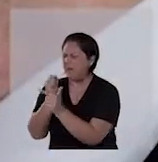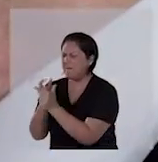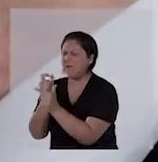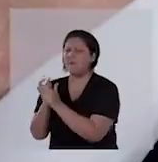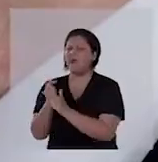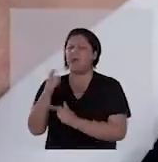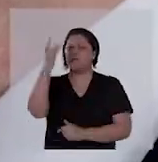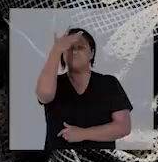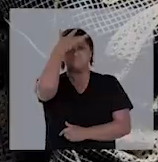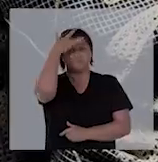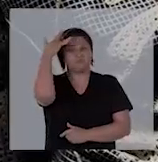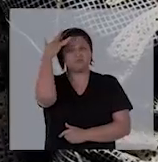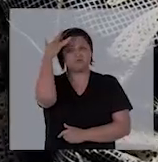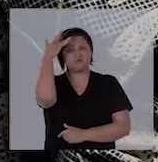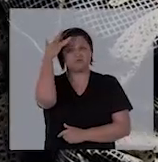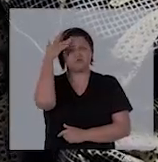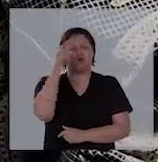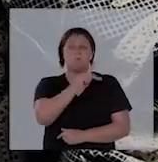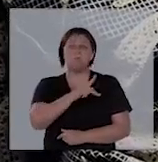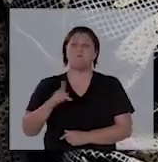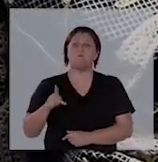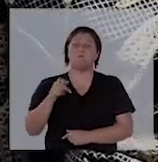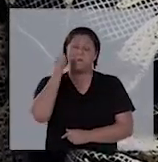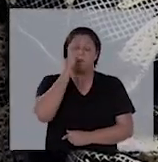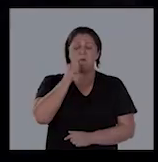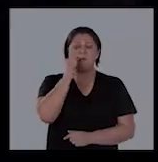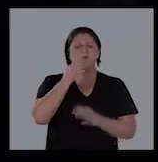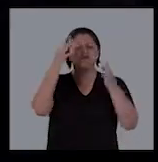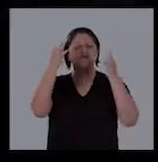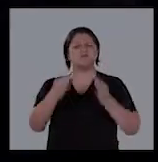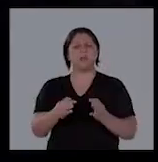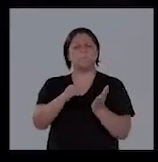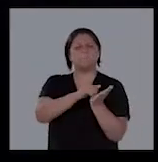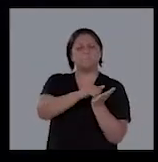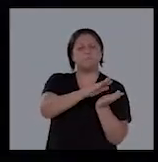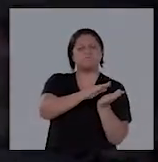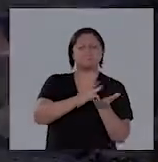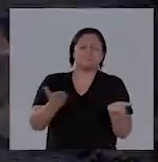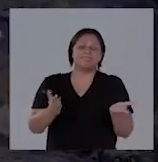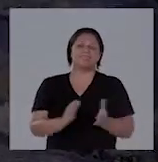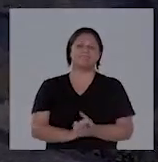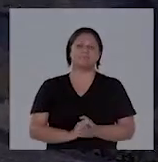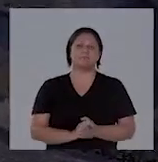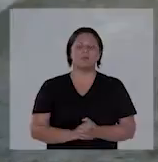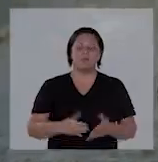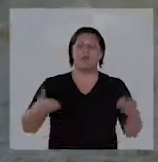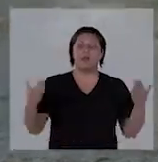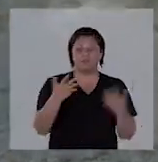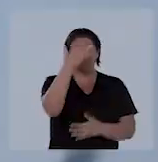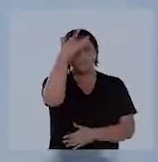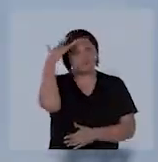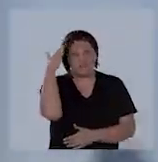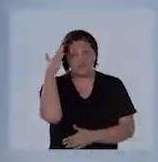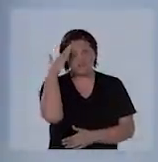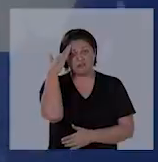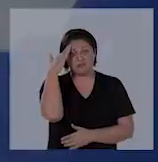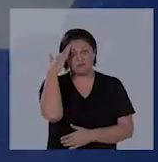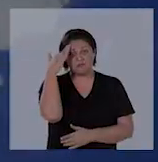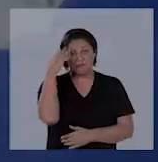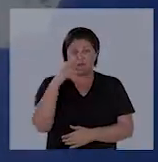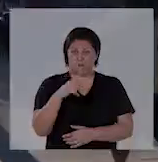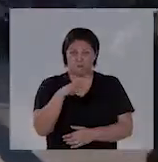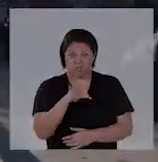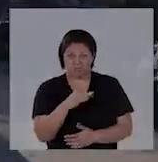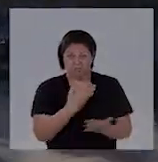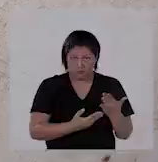bomba e tiraram do poder uma presidenta honesta eleita pelo voto popular hoje todos sabem quem